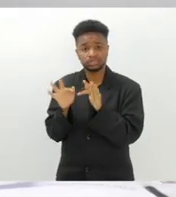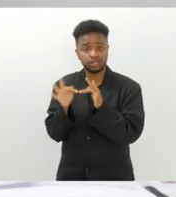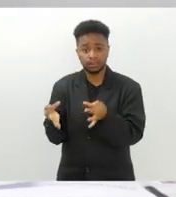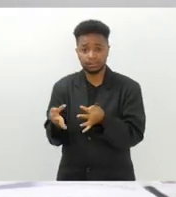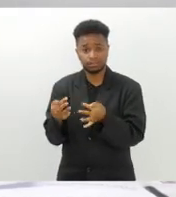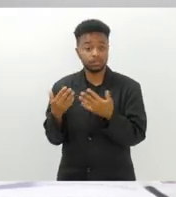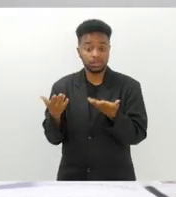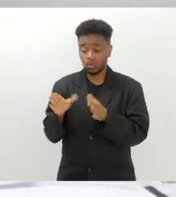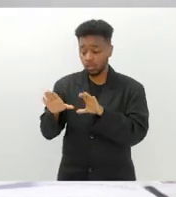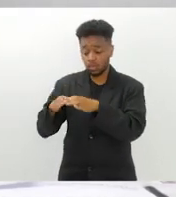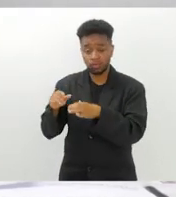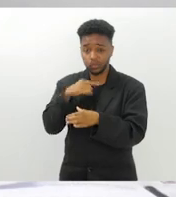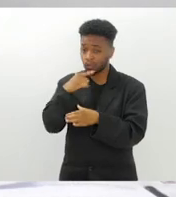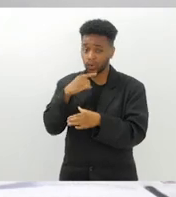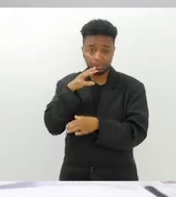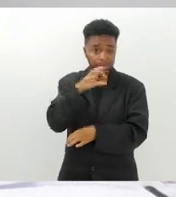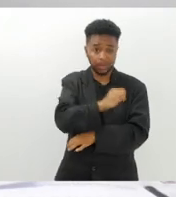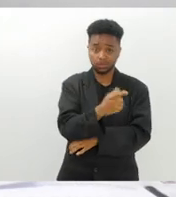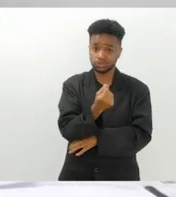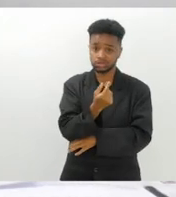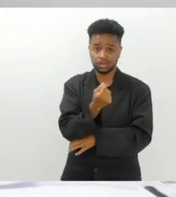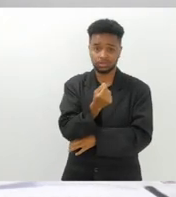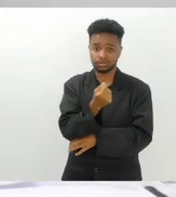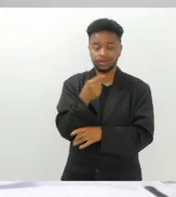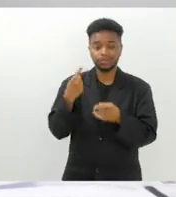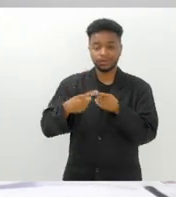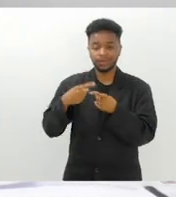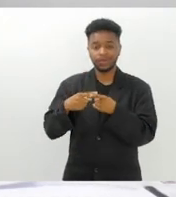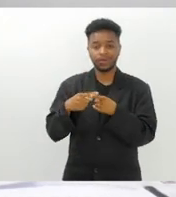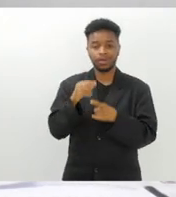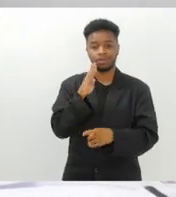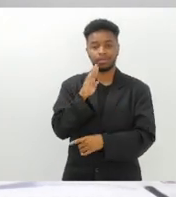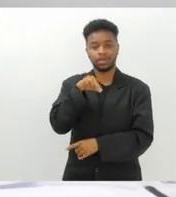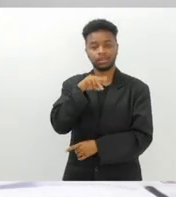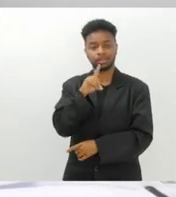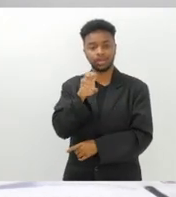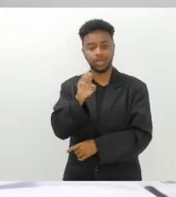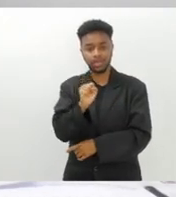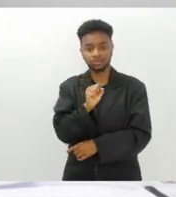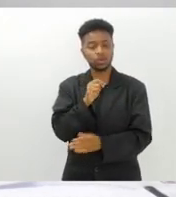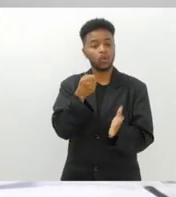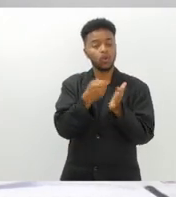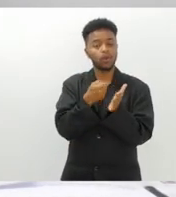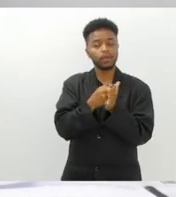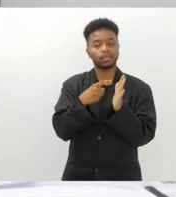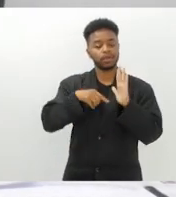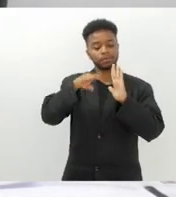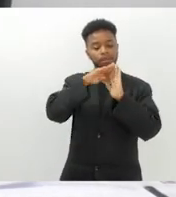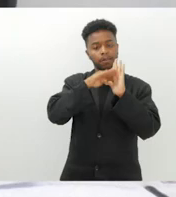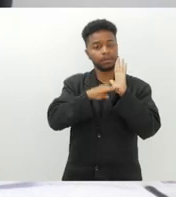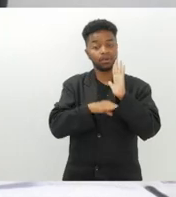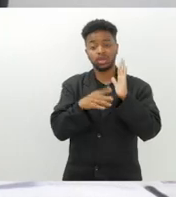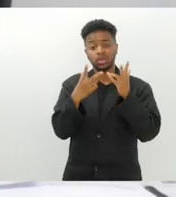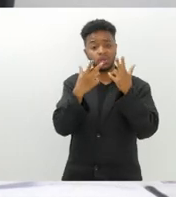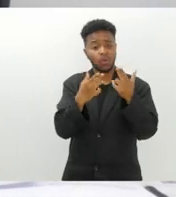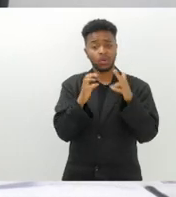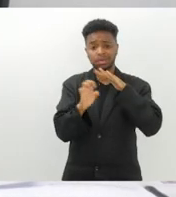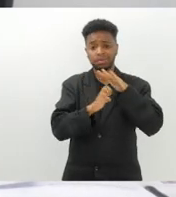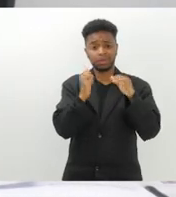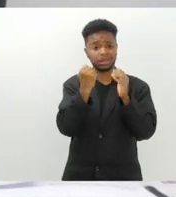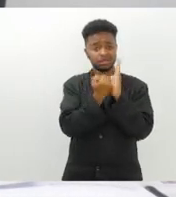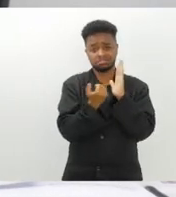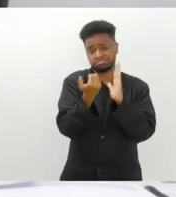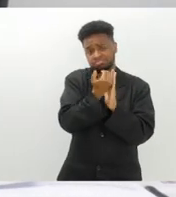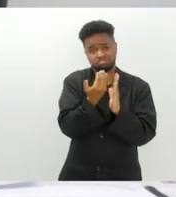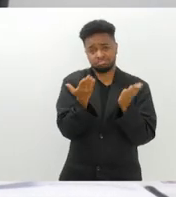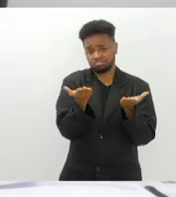din-din do Fundo da Amazônia, porque o BNDES exigia dela como se fosse um frigorífico desse, um